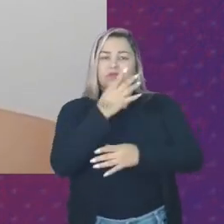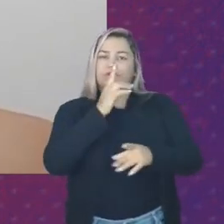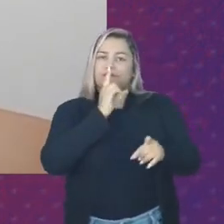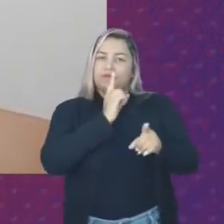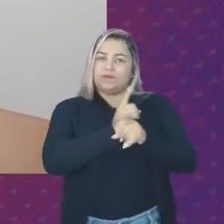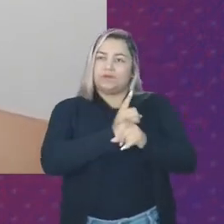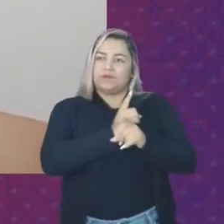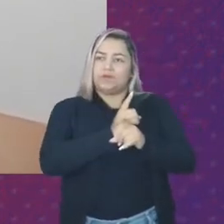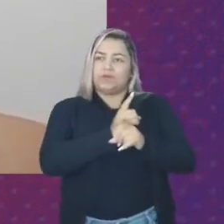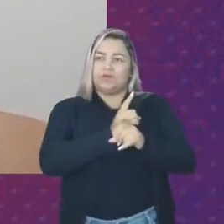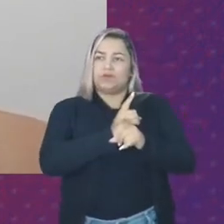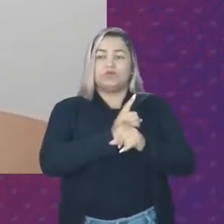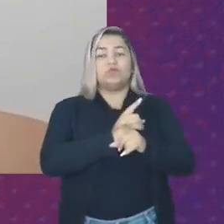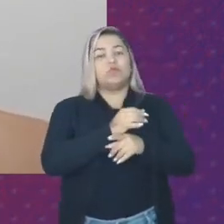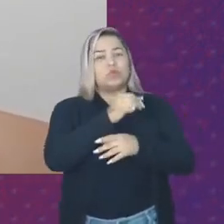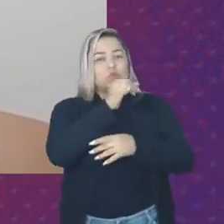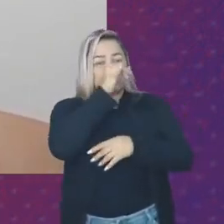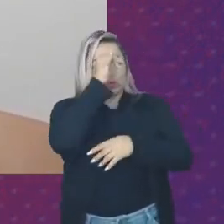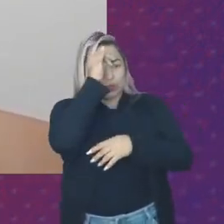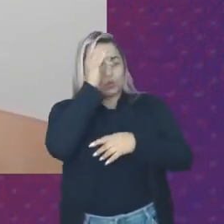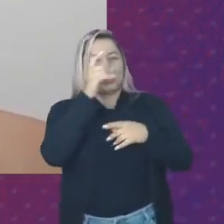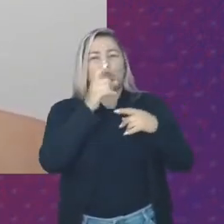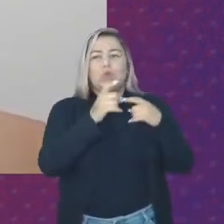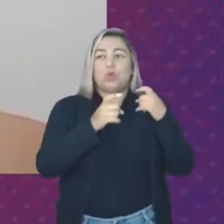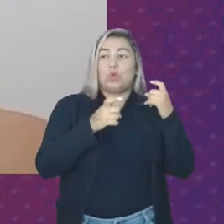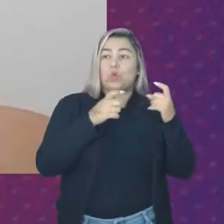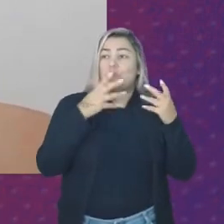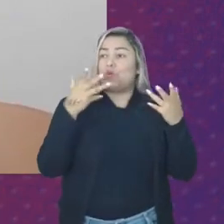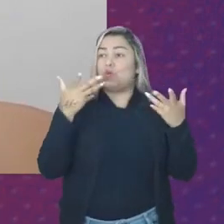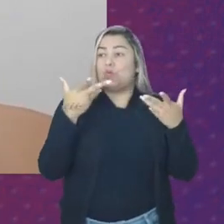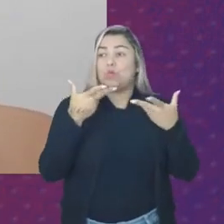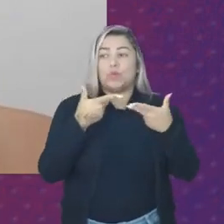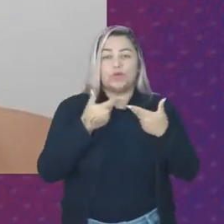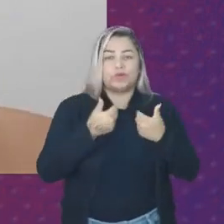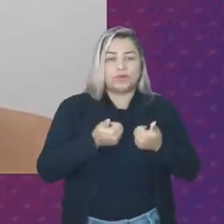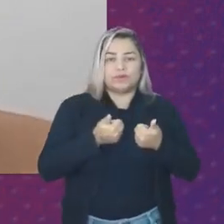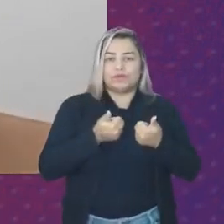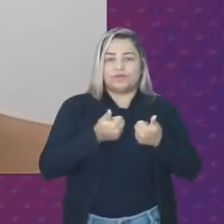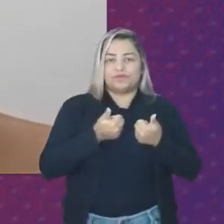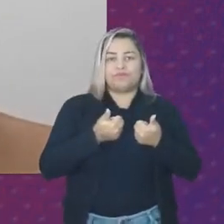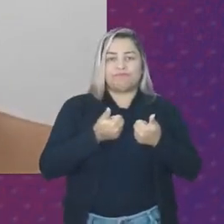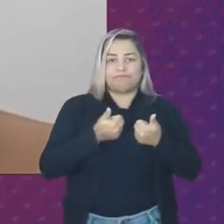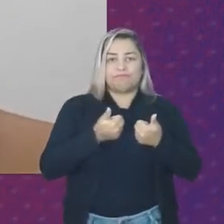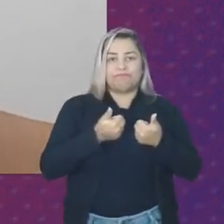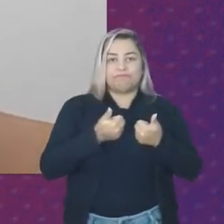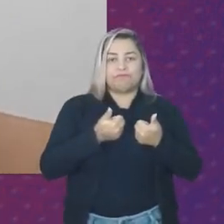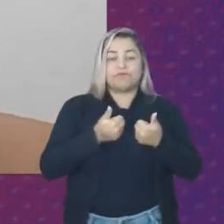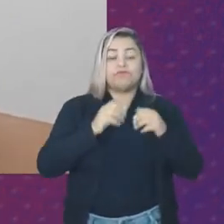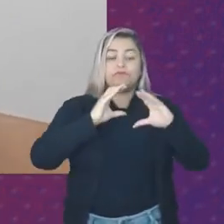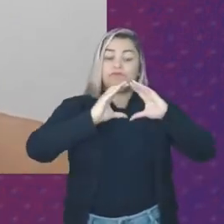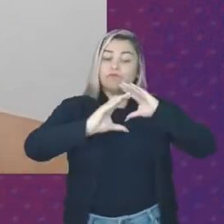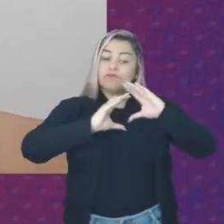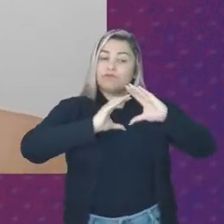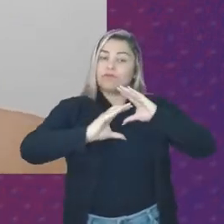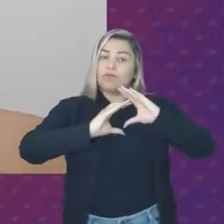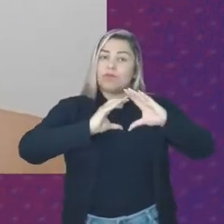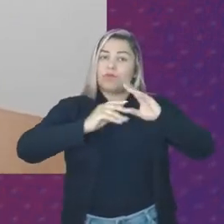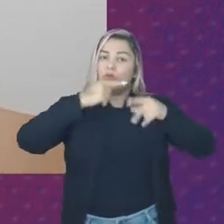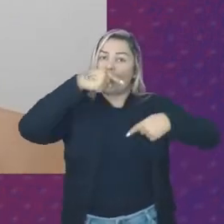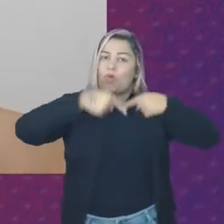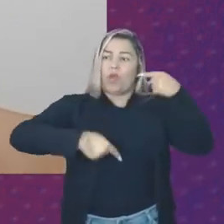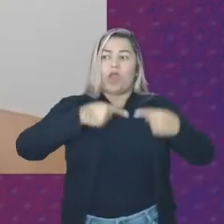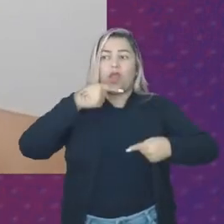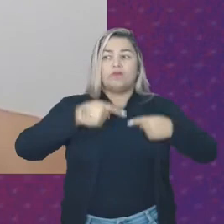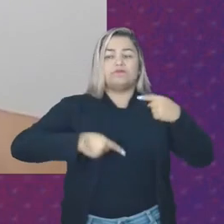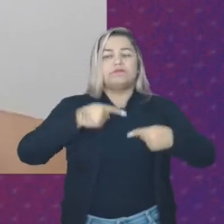arquétipo do inocente, algo puro, algo bonito. E aí, para a comunicação política,